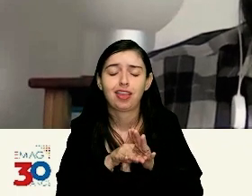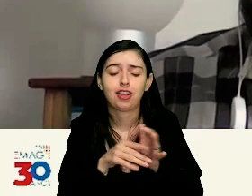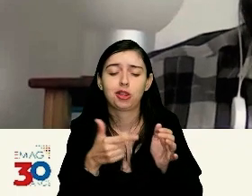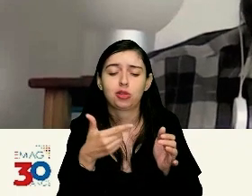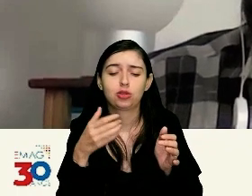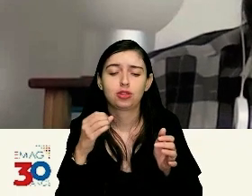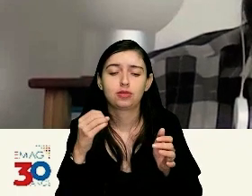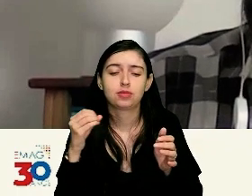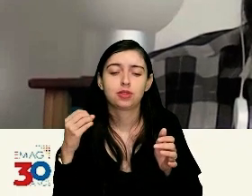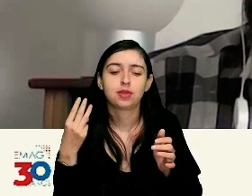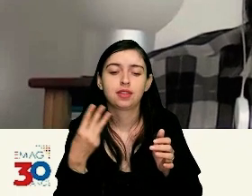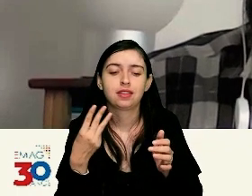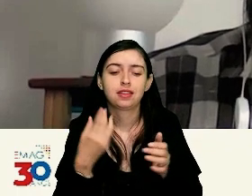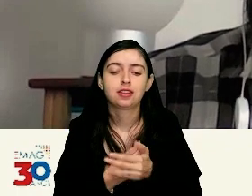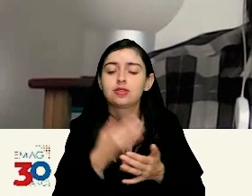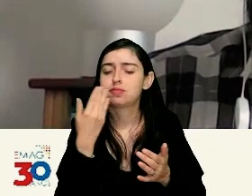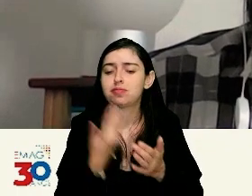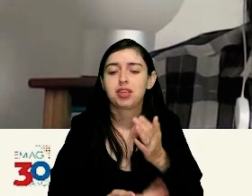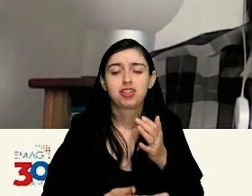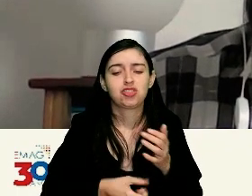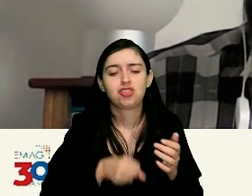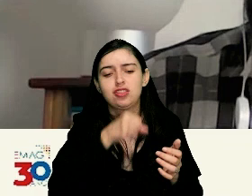perdi o pai e perdi a esposa.